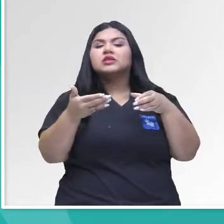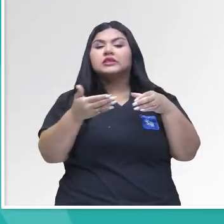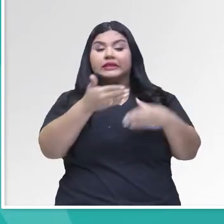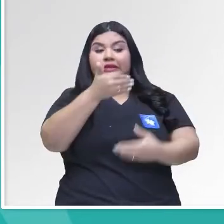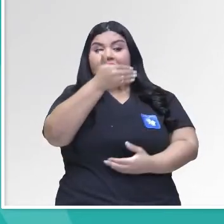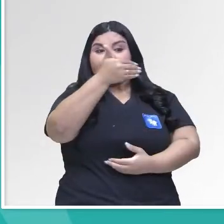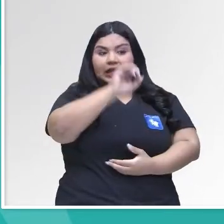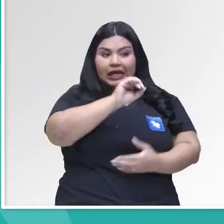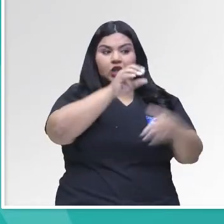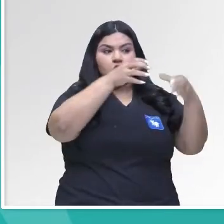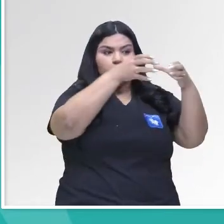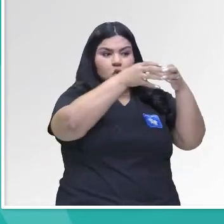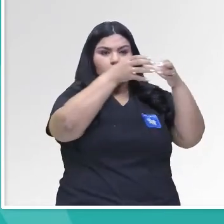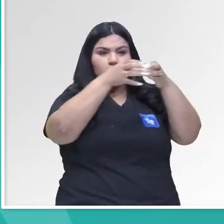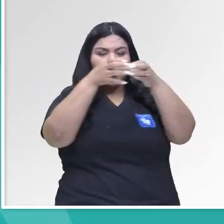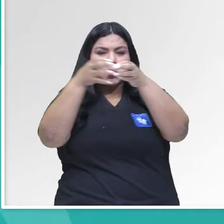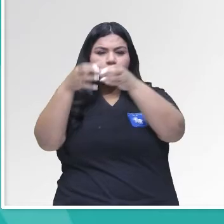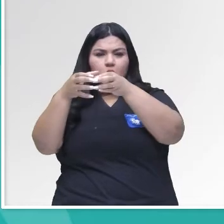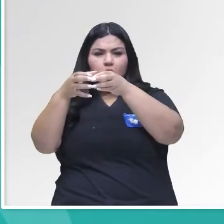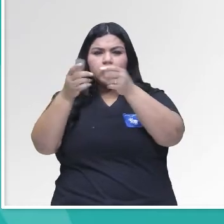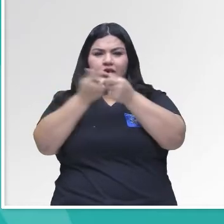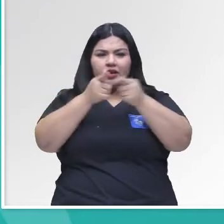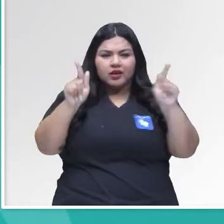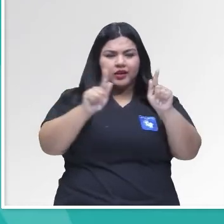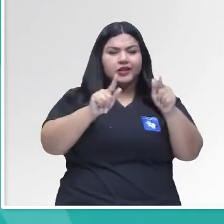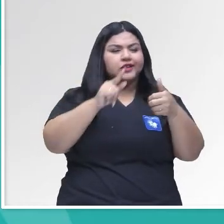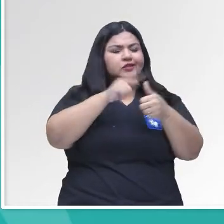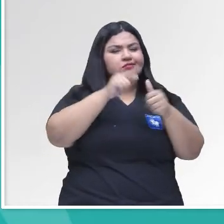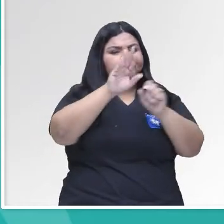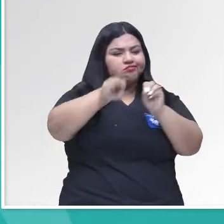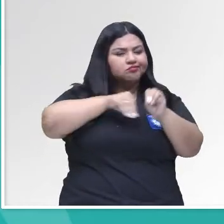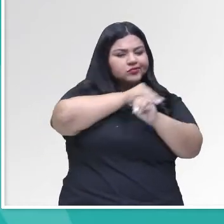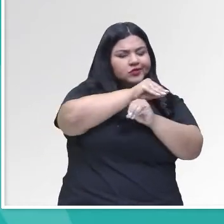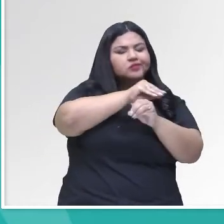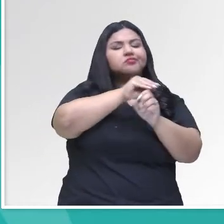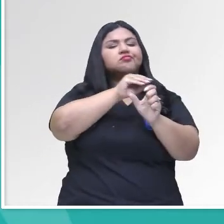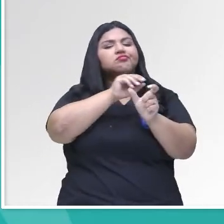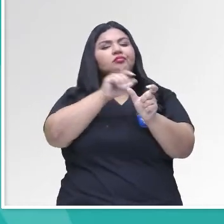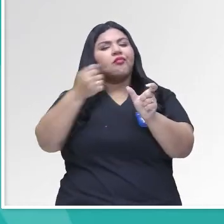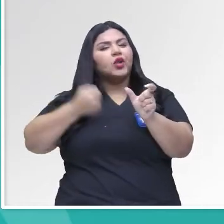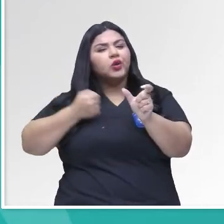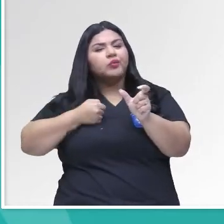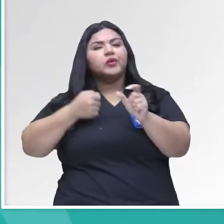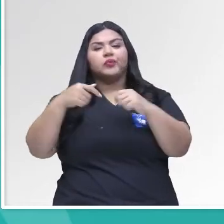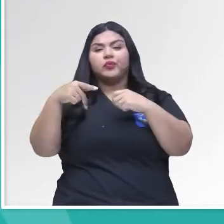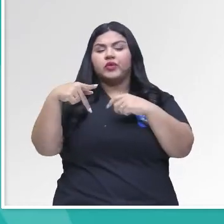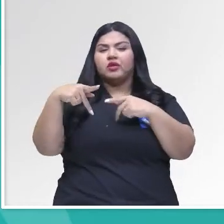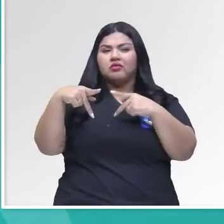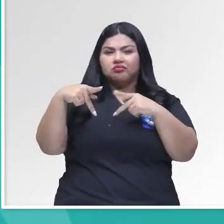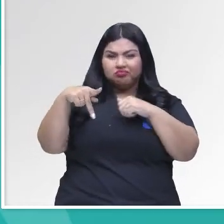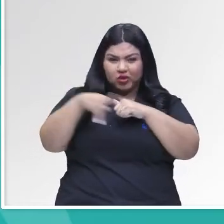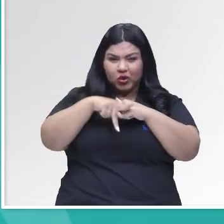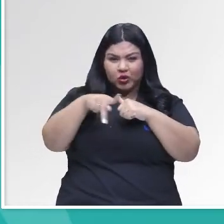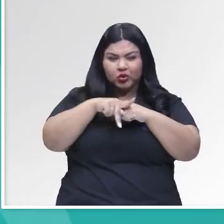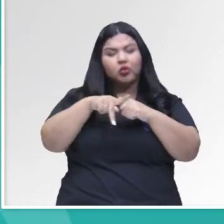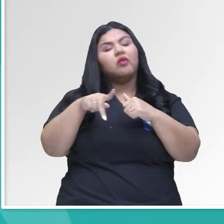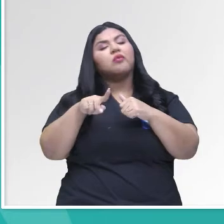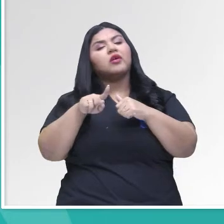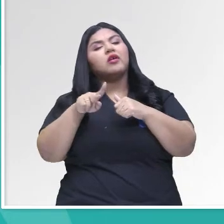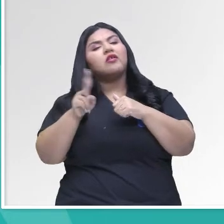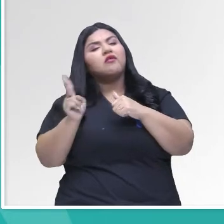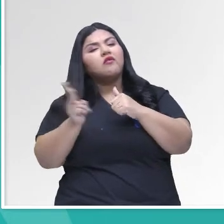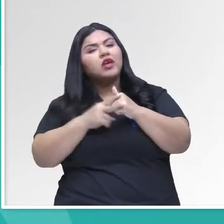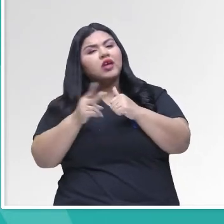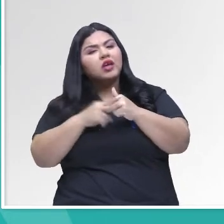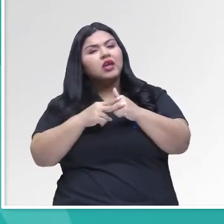classes gramaticais na língua portuguesa. Artigo, adjetivo, numeral, pronome, lembrou? Verbo,